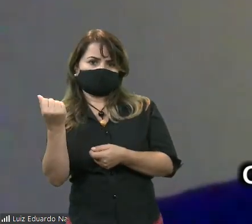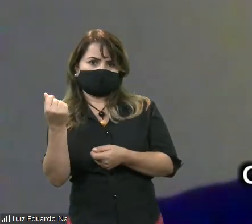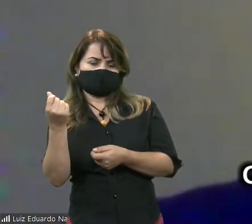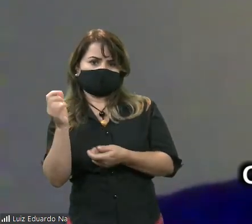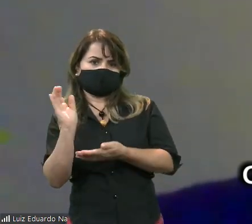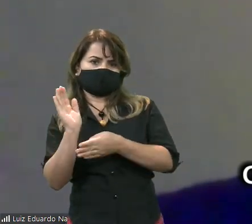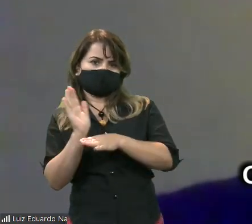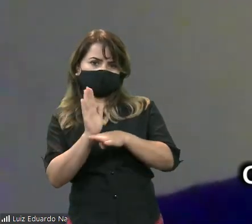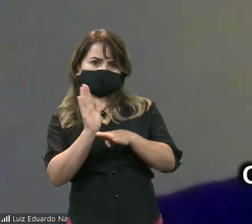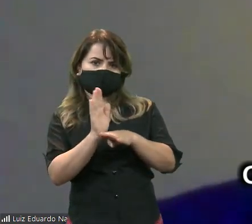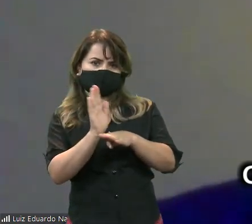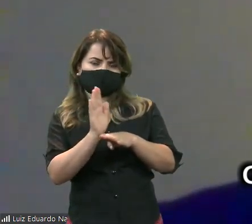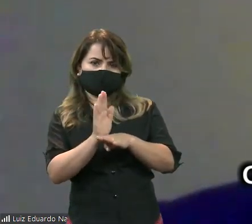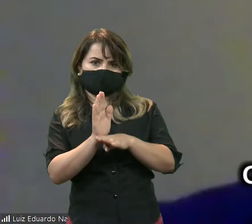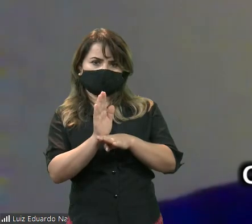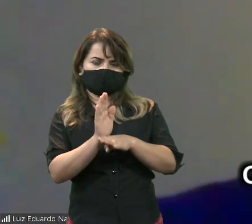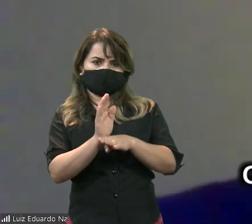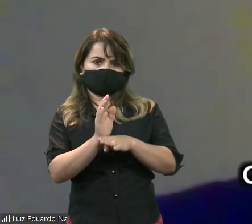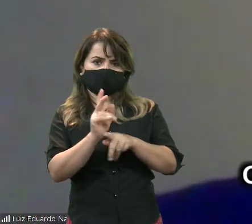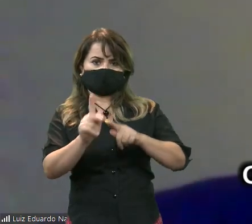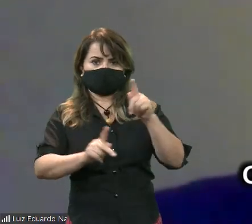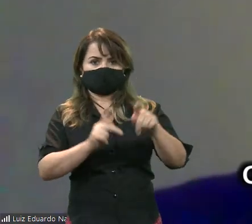formação de